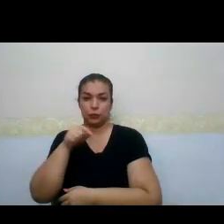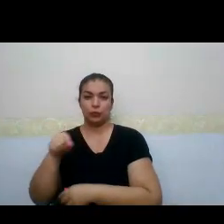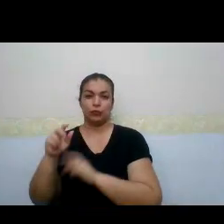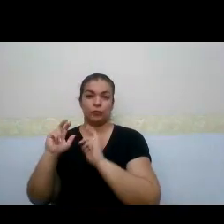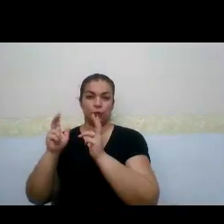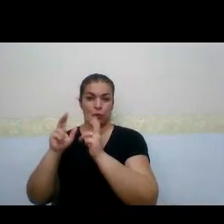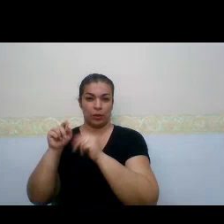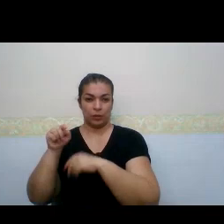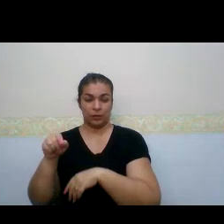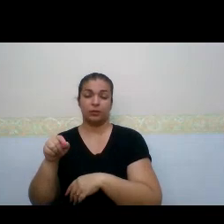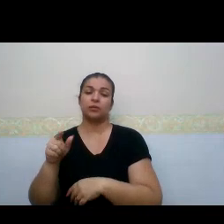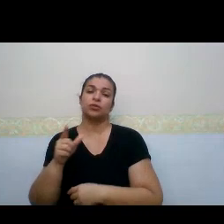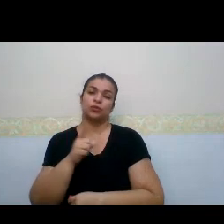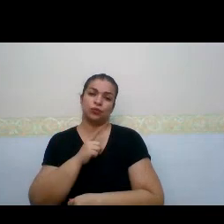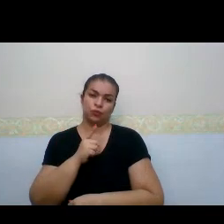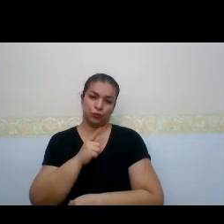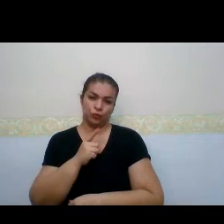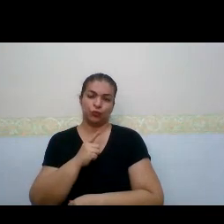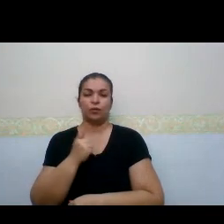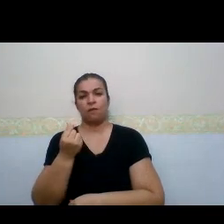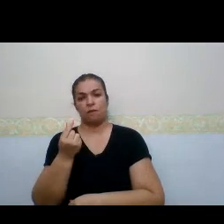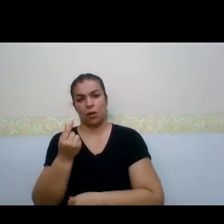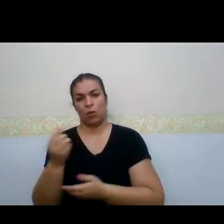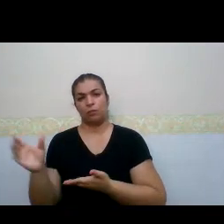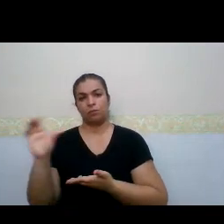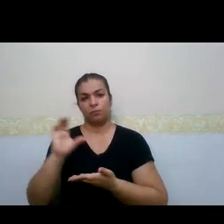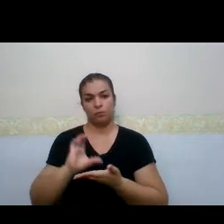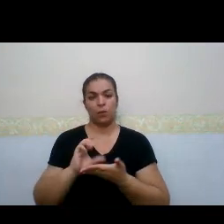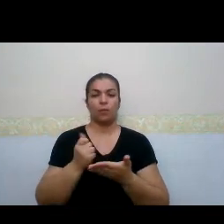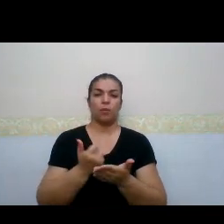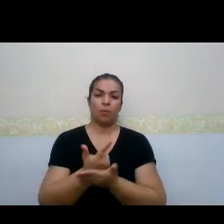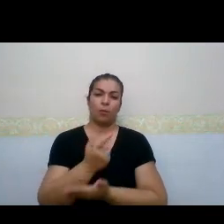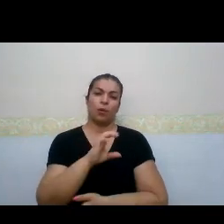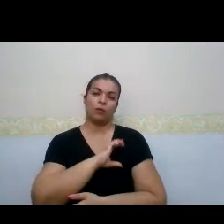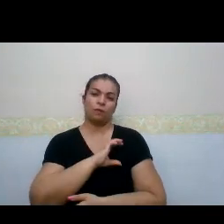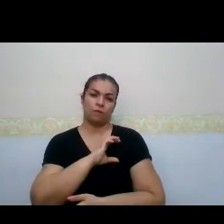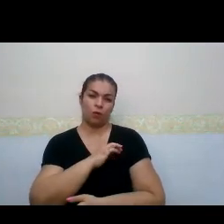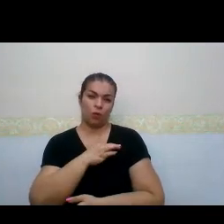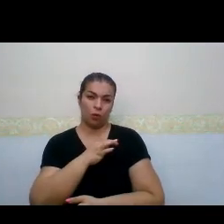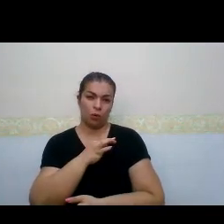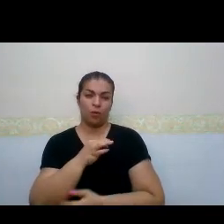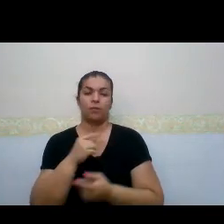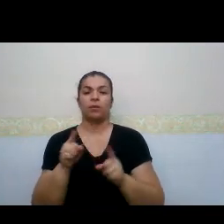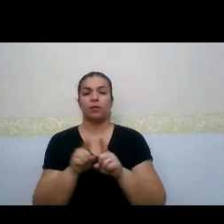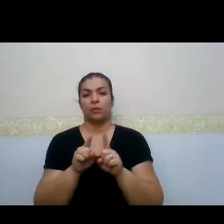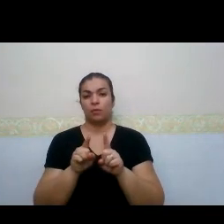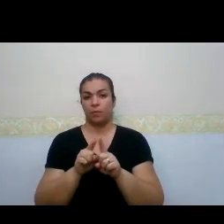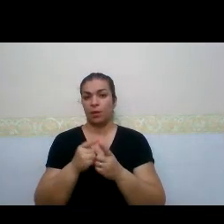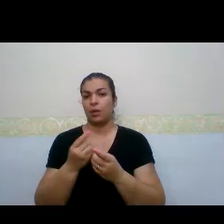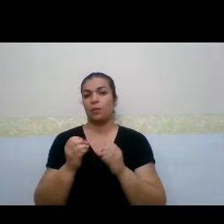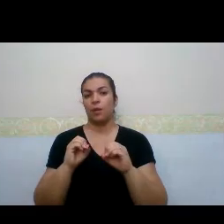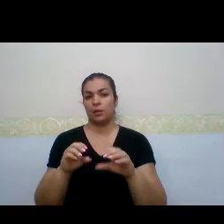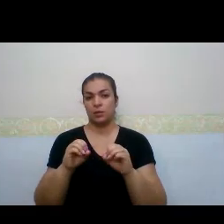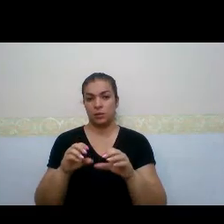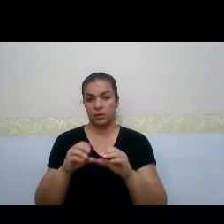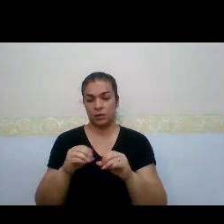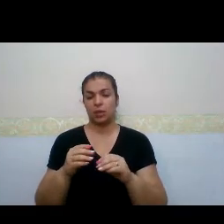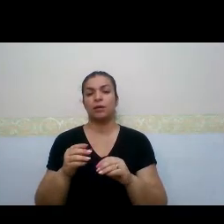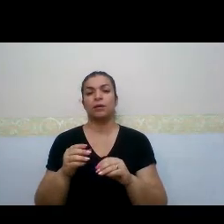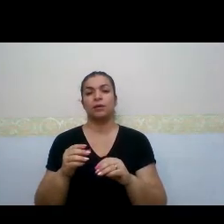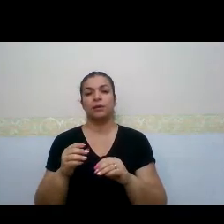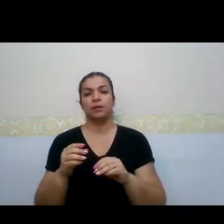um recurso, né, para comprar uniforme, para ensinar as garotas a jogarem vôlei. Essas garotas